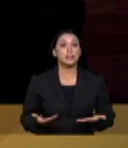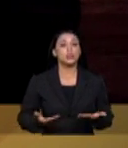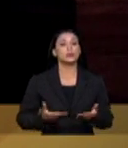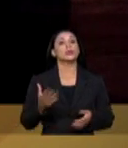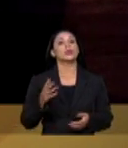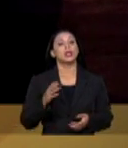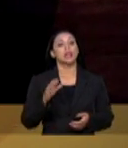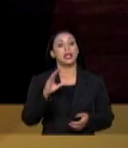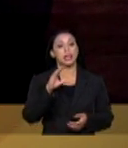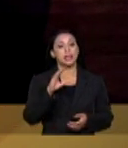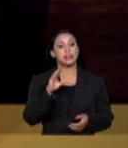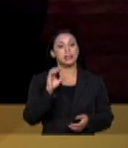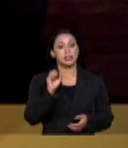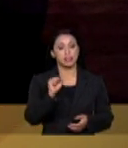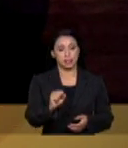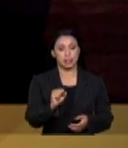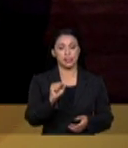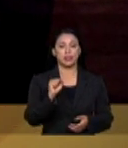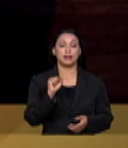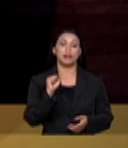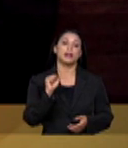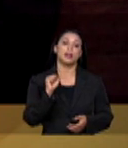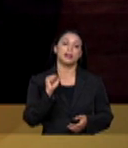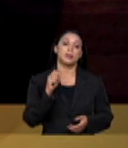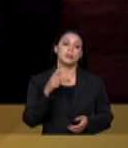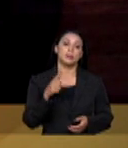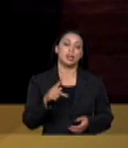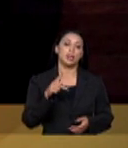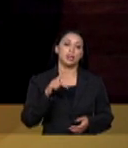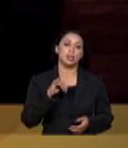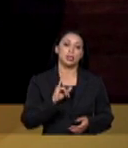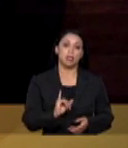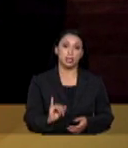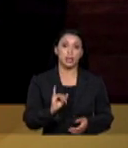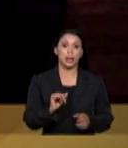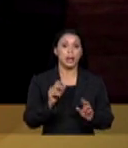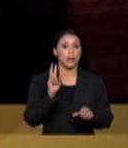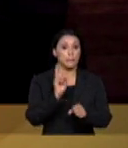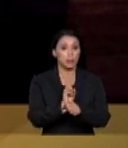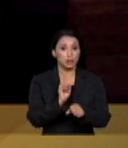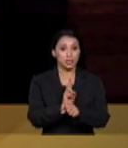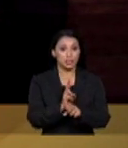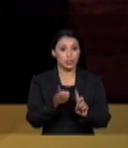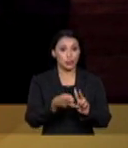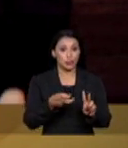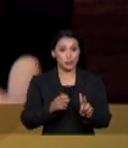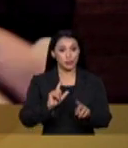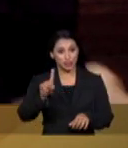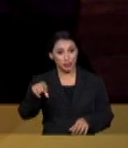UFPE e possivelmente a Funai Fundação Nacional do Índio